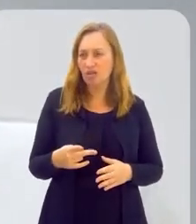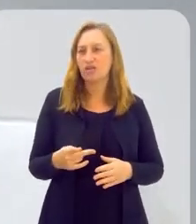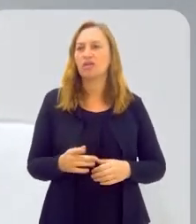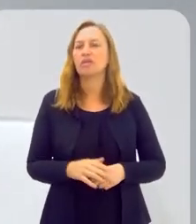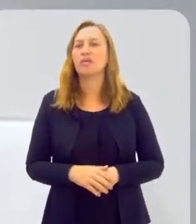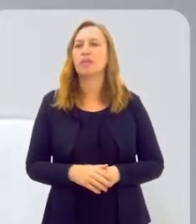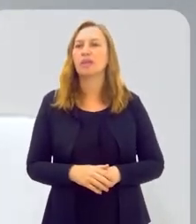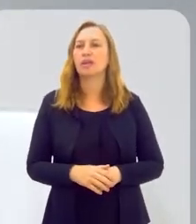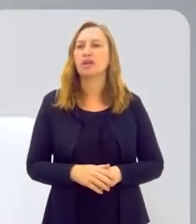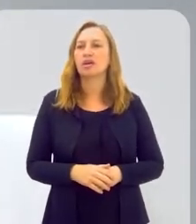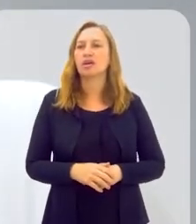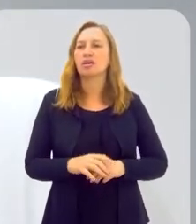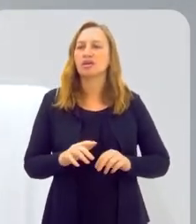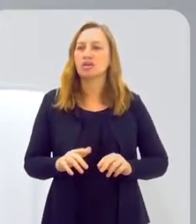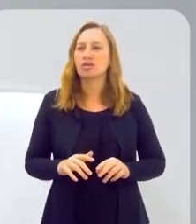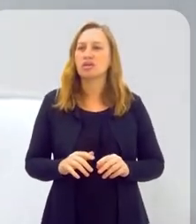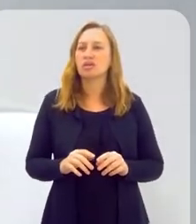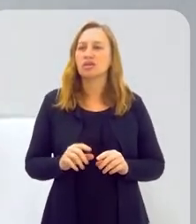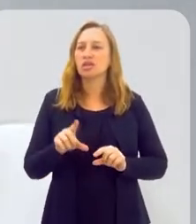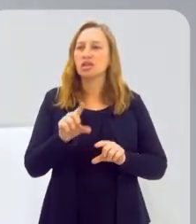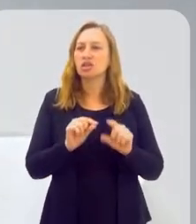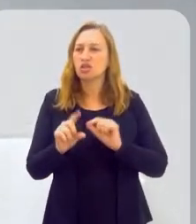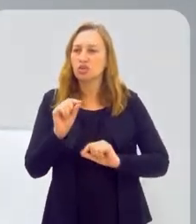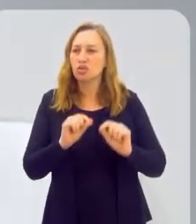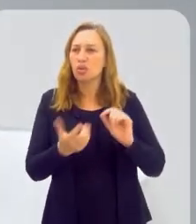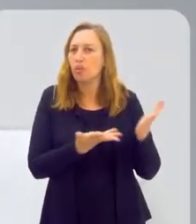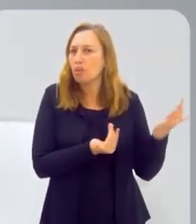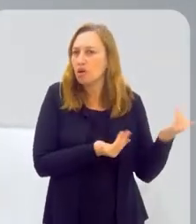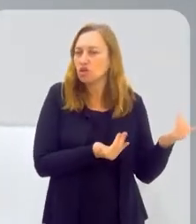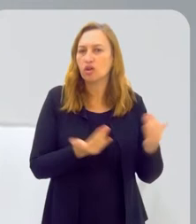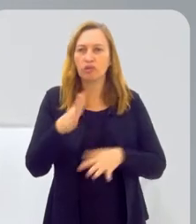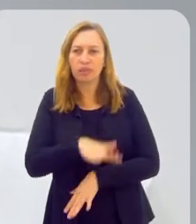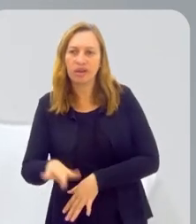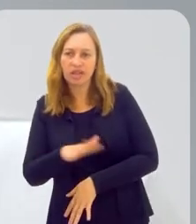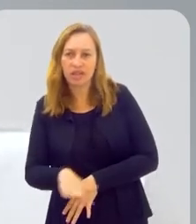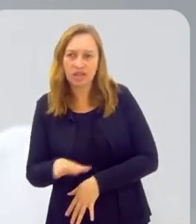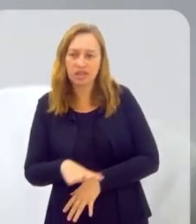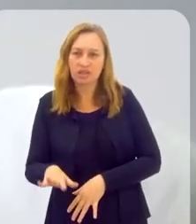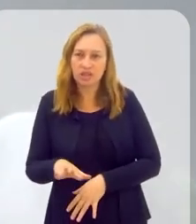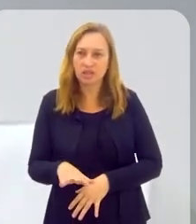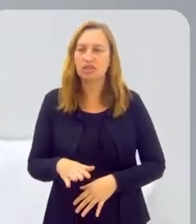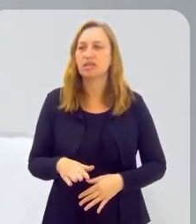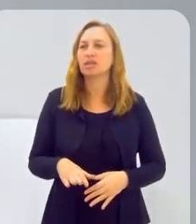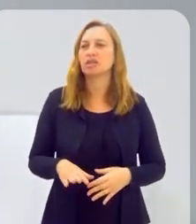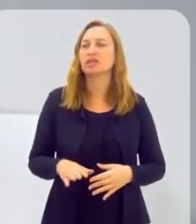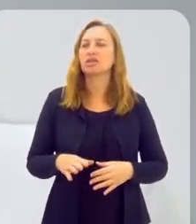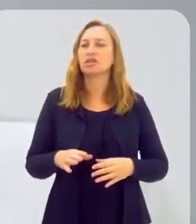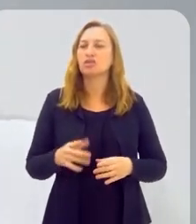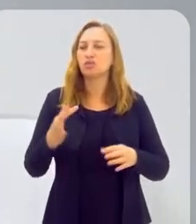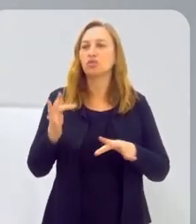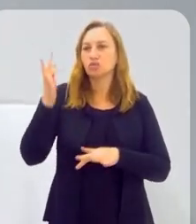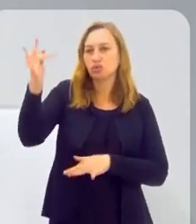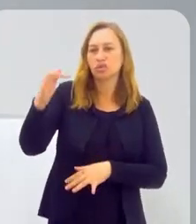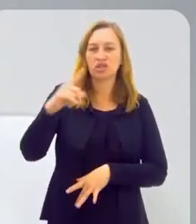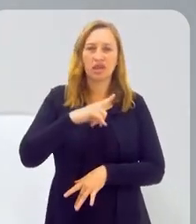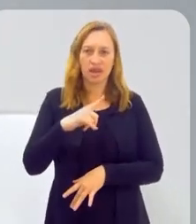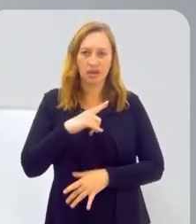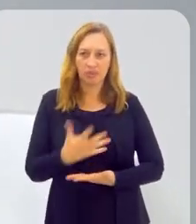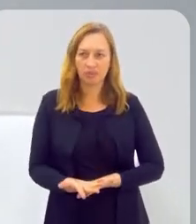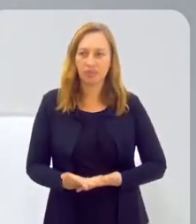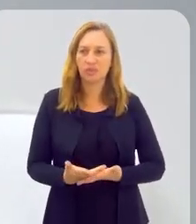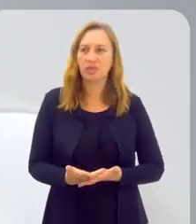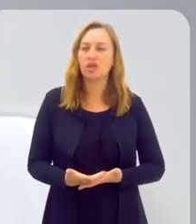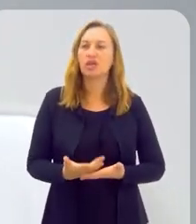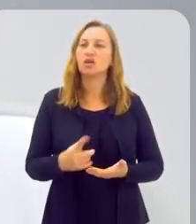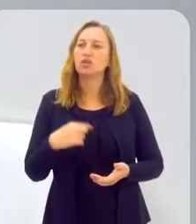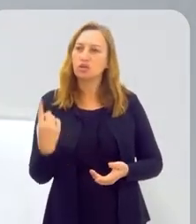uma escala global, cada vez mais é decisivo para o jovem, para a criança e para aquilo que no futuro ele vai enfrentar. E, portanto,